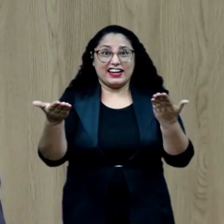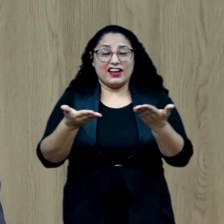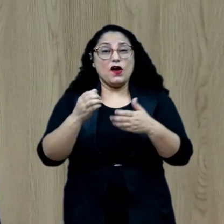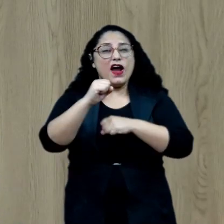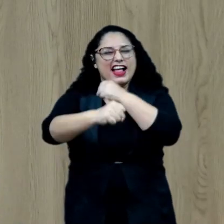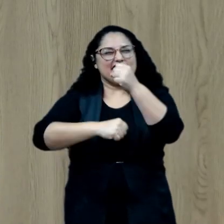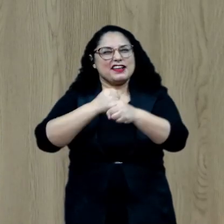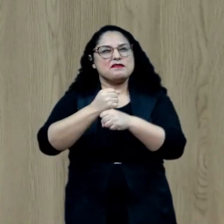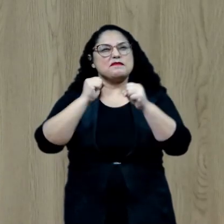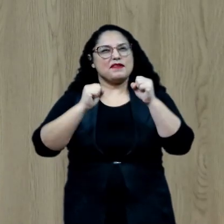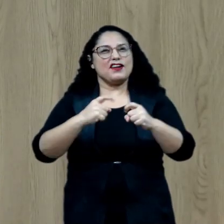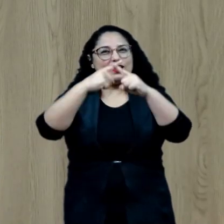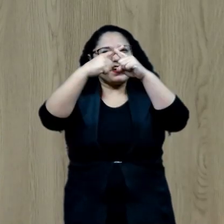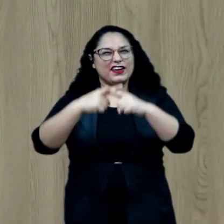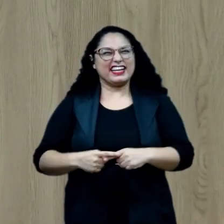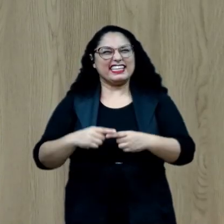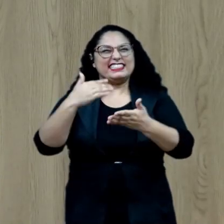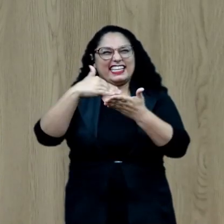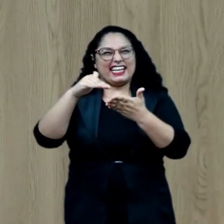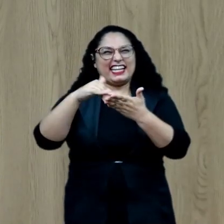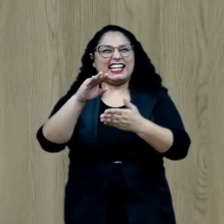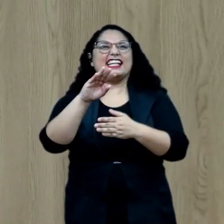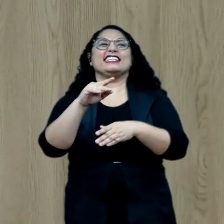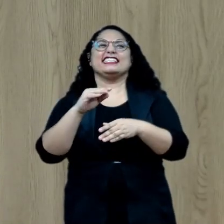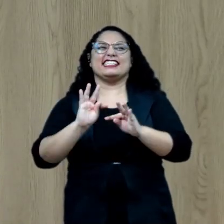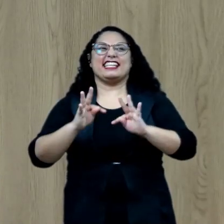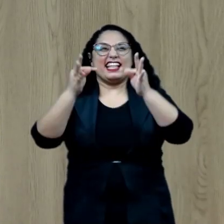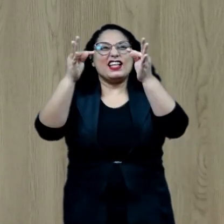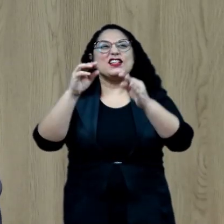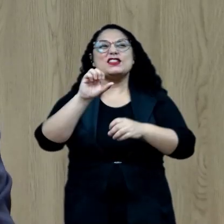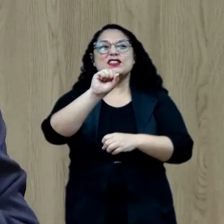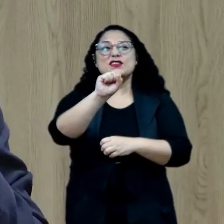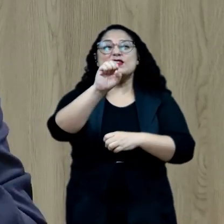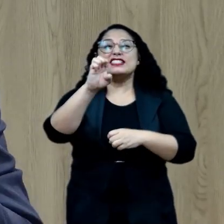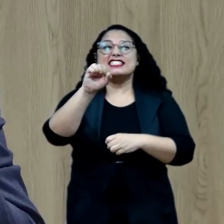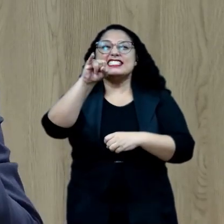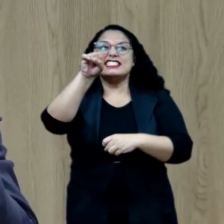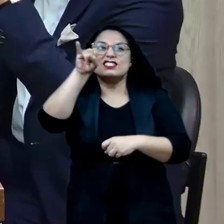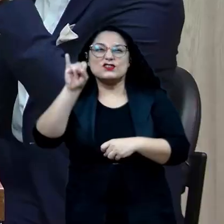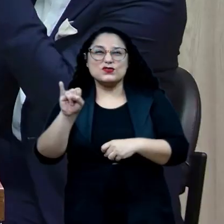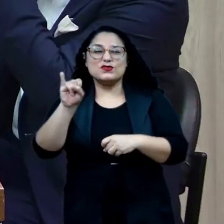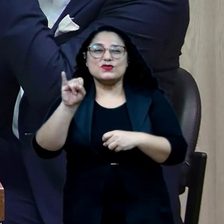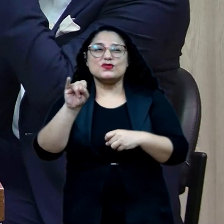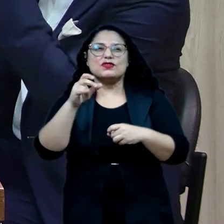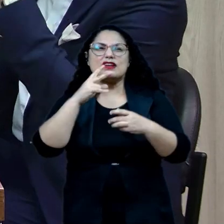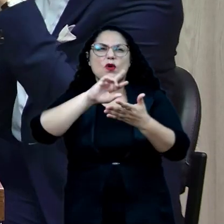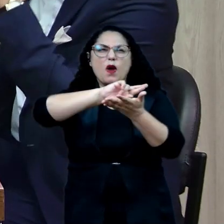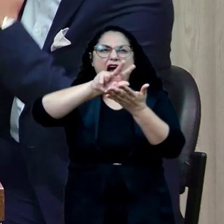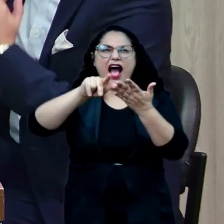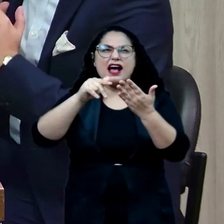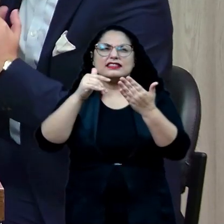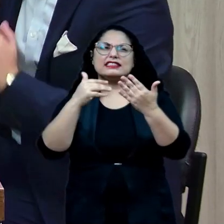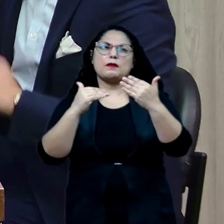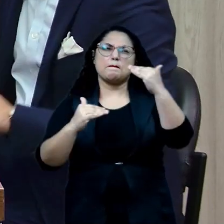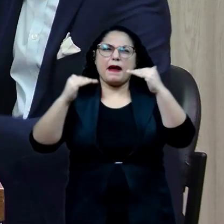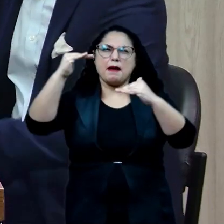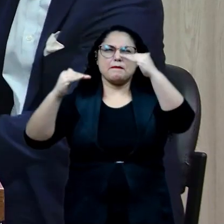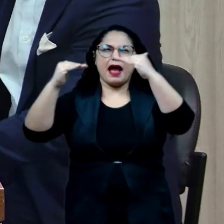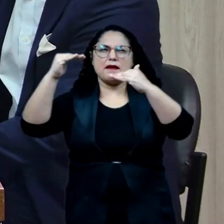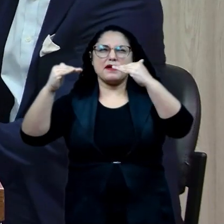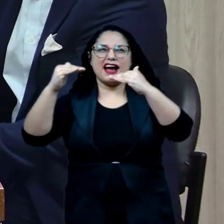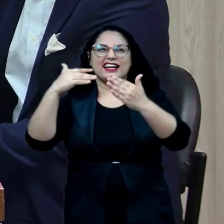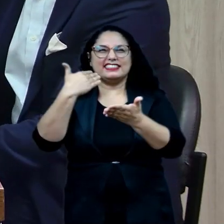que vem pode concorrer ao tecnólogo em secretariado no SISU. Então, tem ali quase todos os níveis, né? O curso